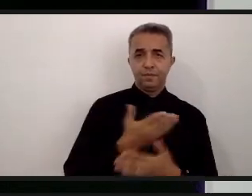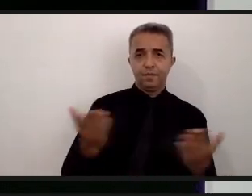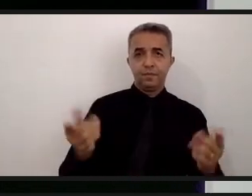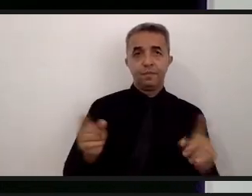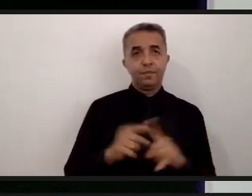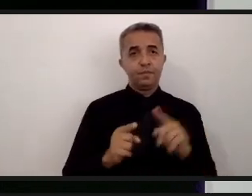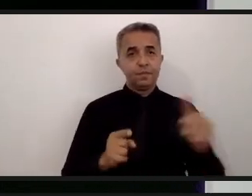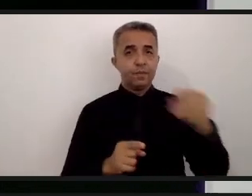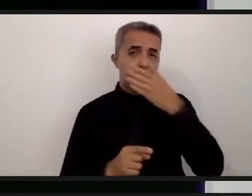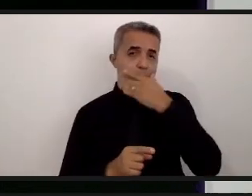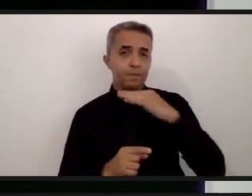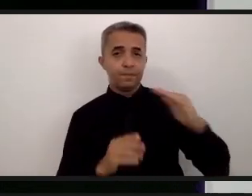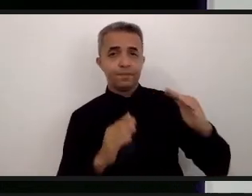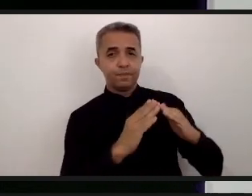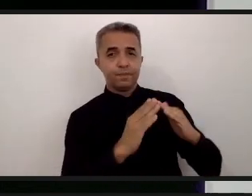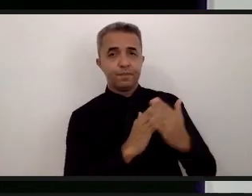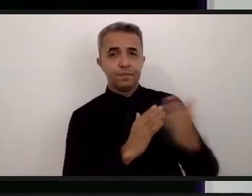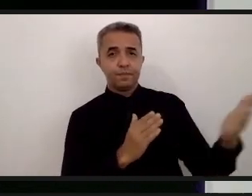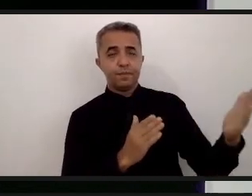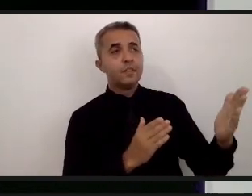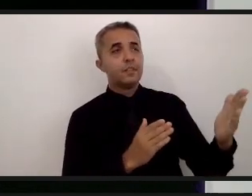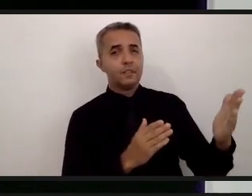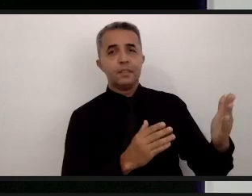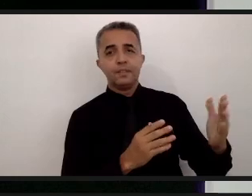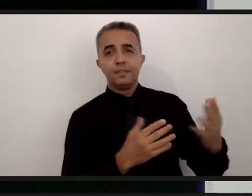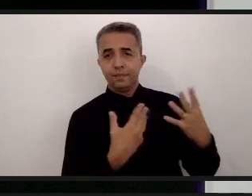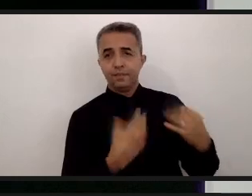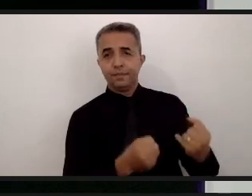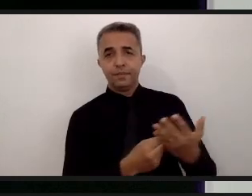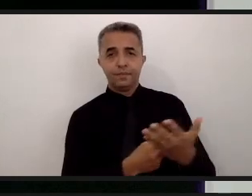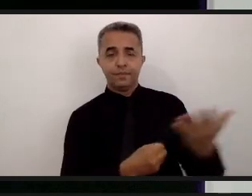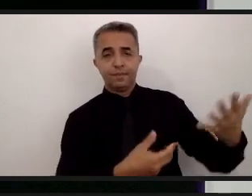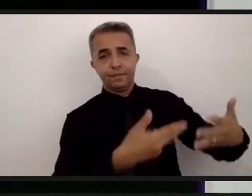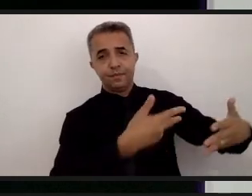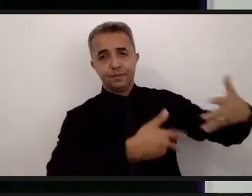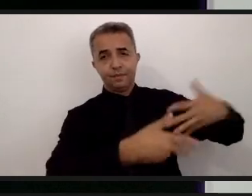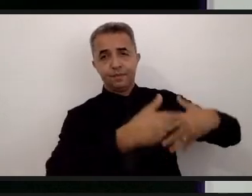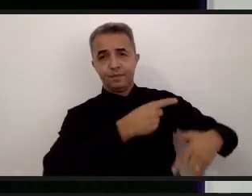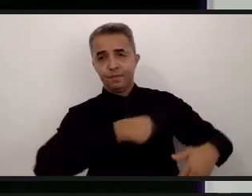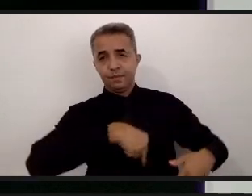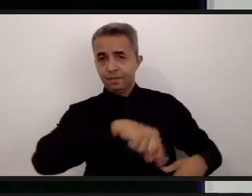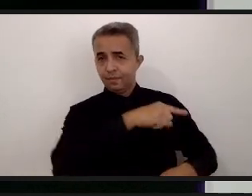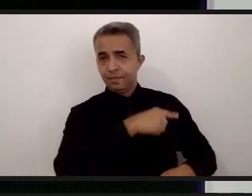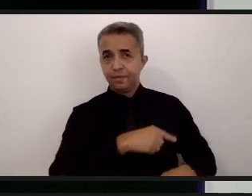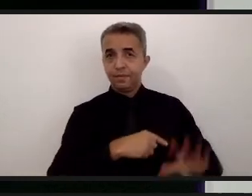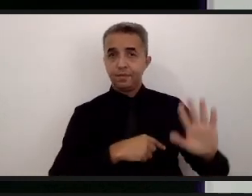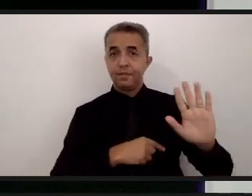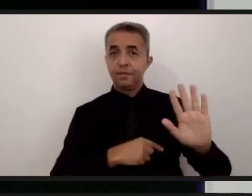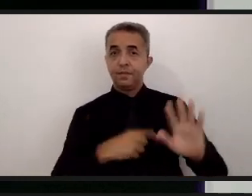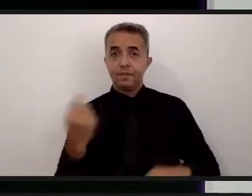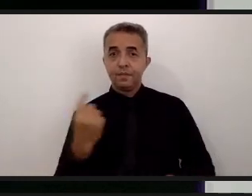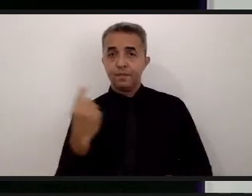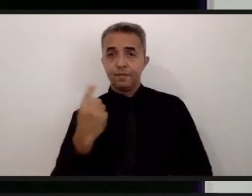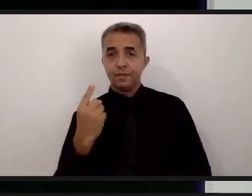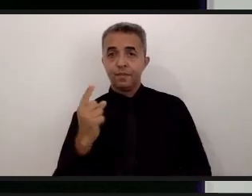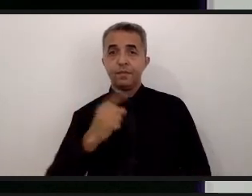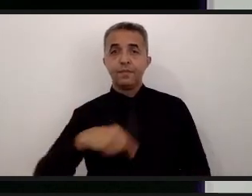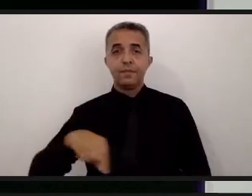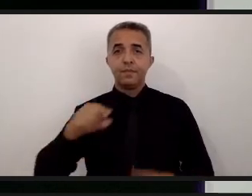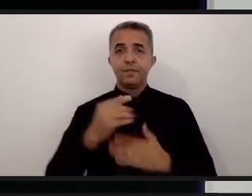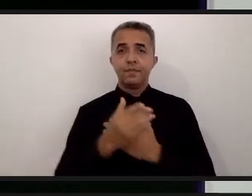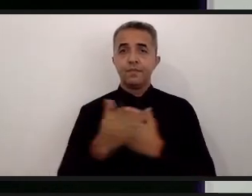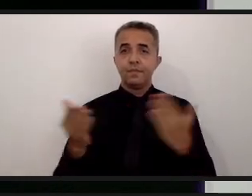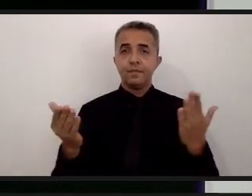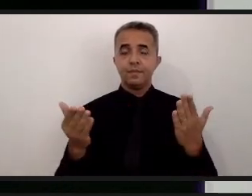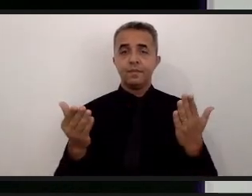casa. Permitir ser cuidadas, sabendo que, primeiro, nós somos separadas do Senhor. Isso é